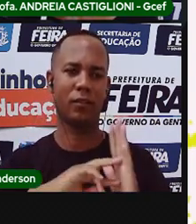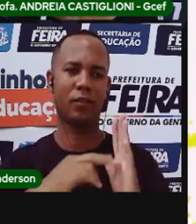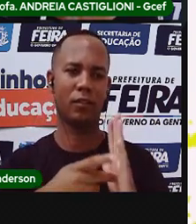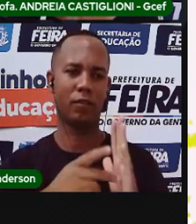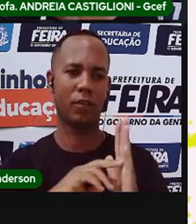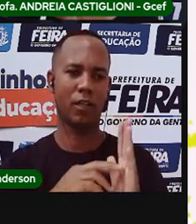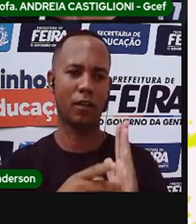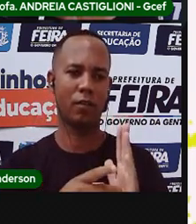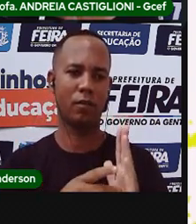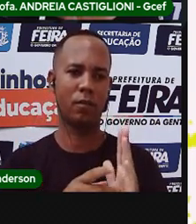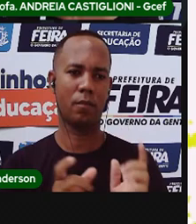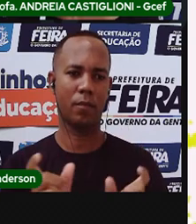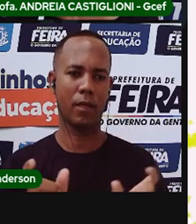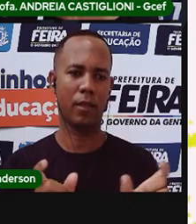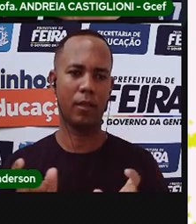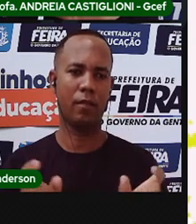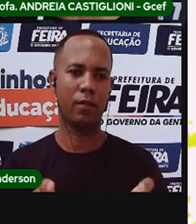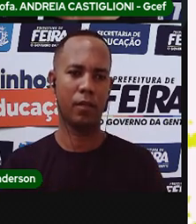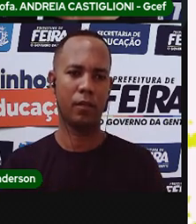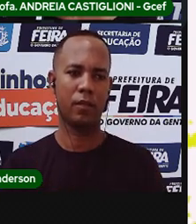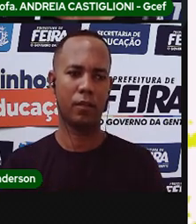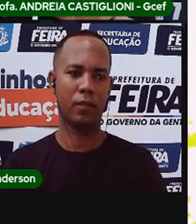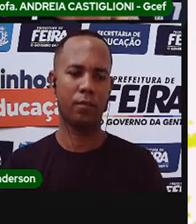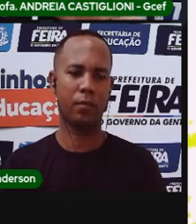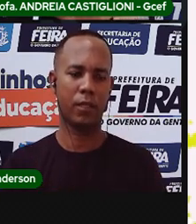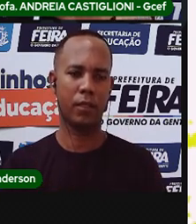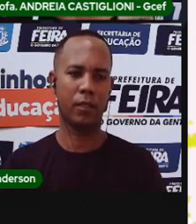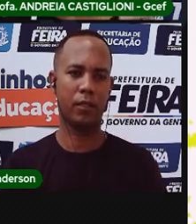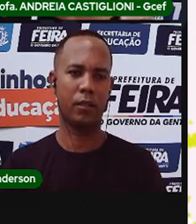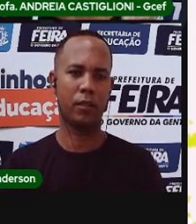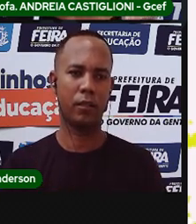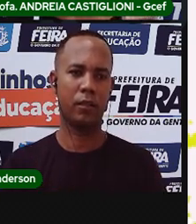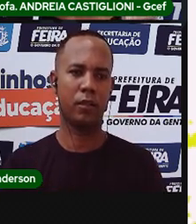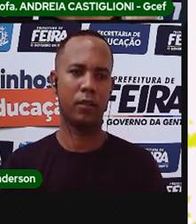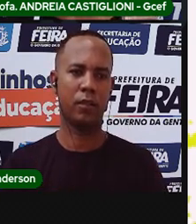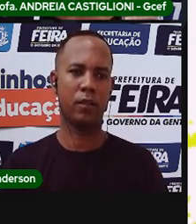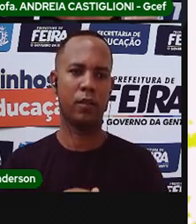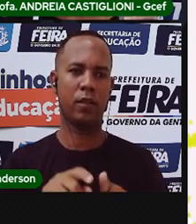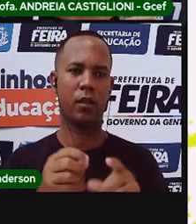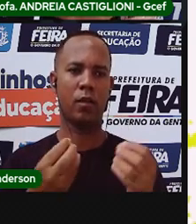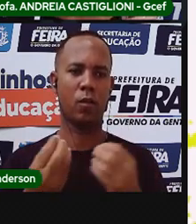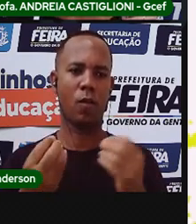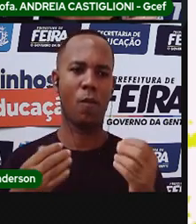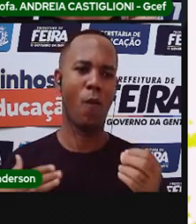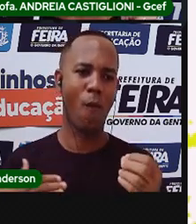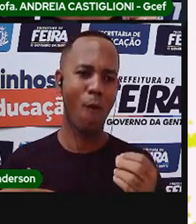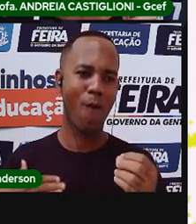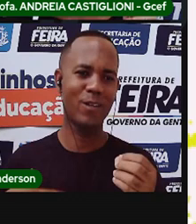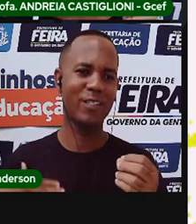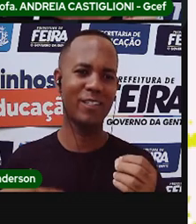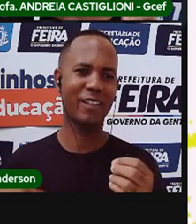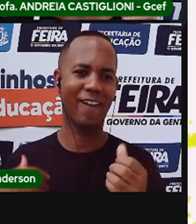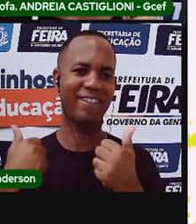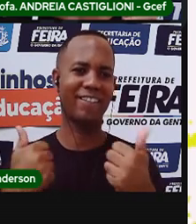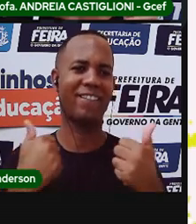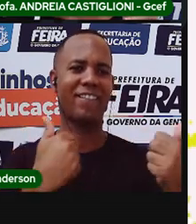E também podemos utilizar o like quando a gente gostar, curtir,